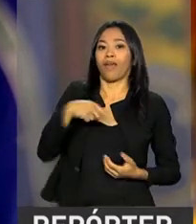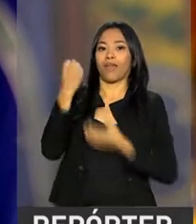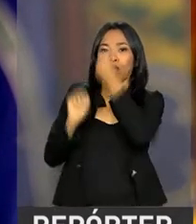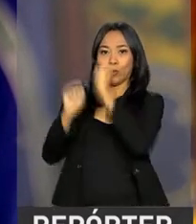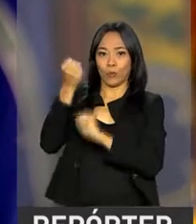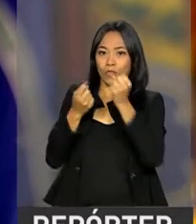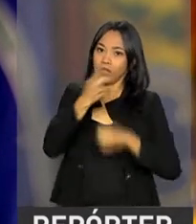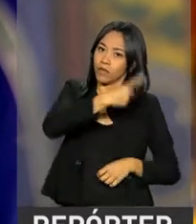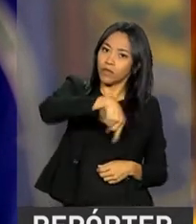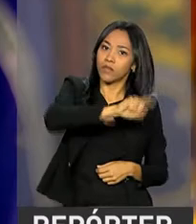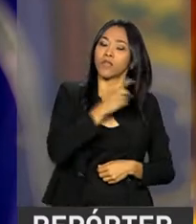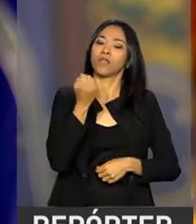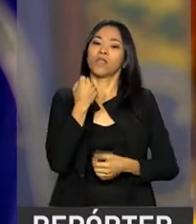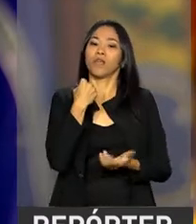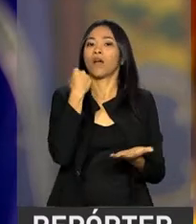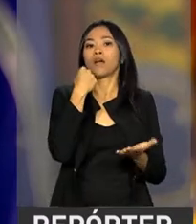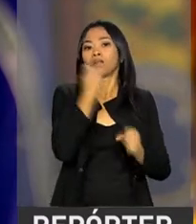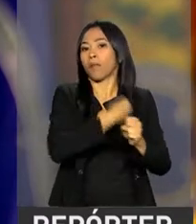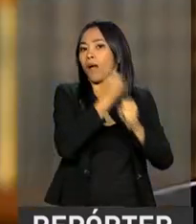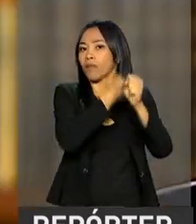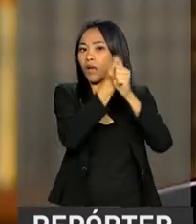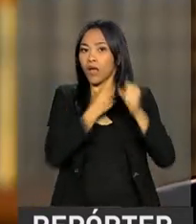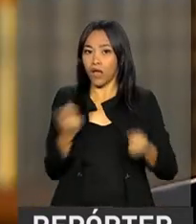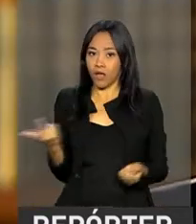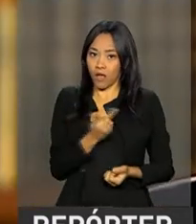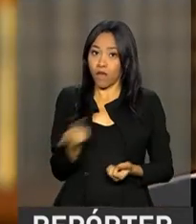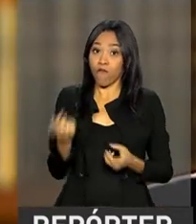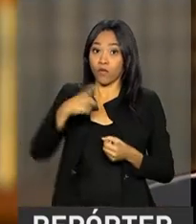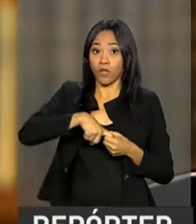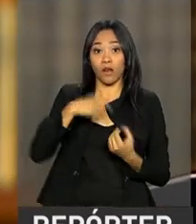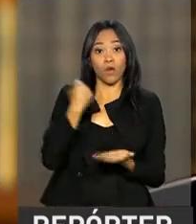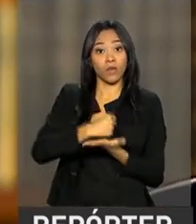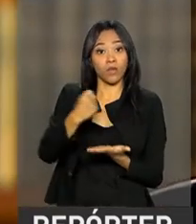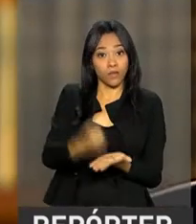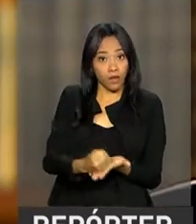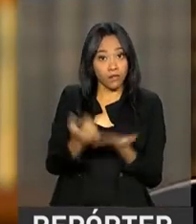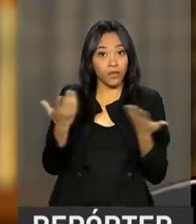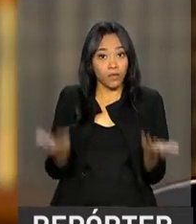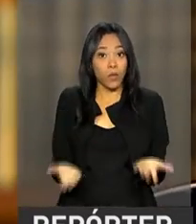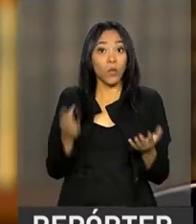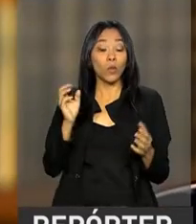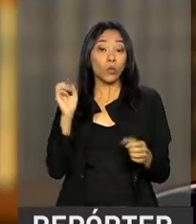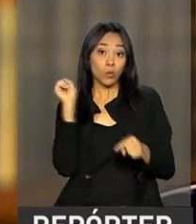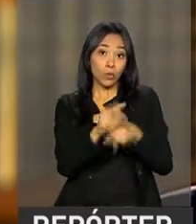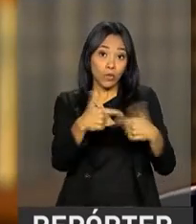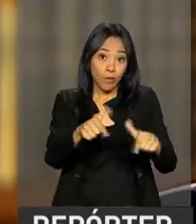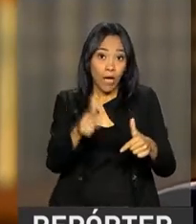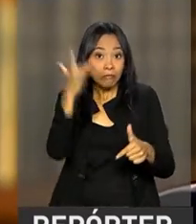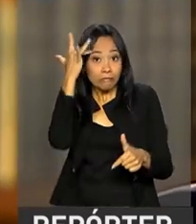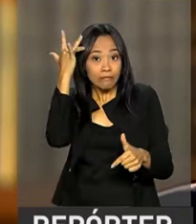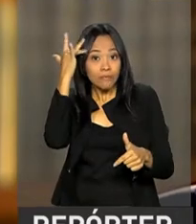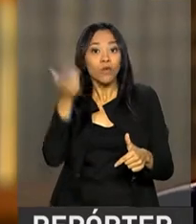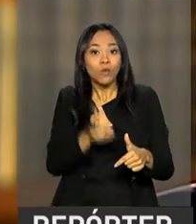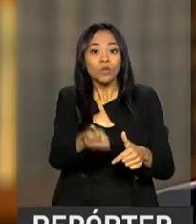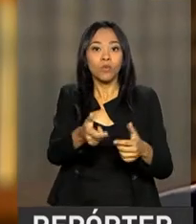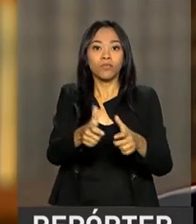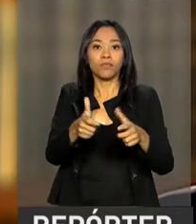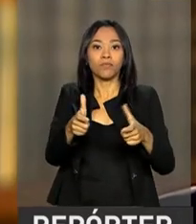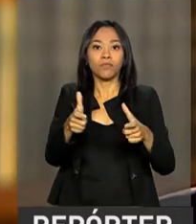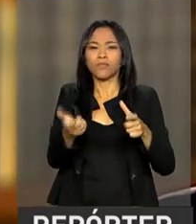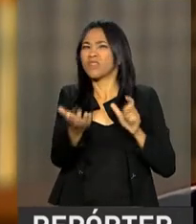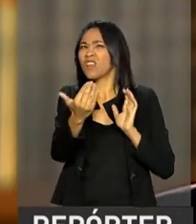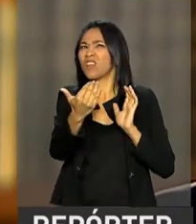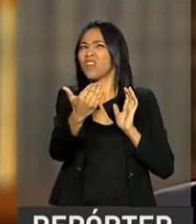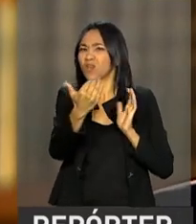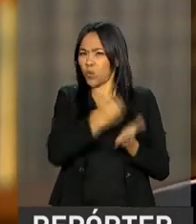civil voltar a contratar os empregos de qualidade não pára de crescer desde o início do ano